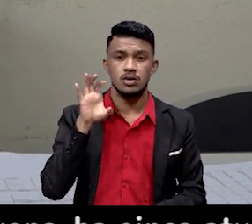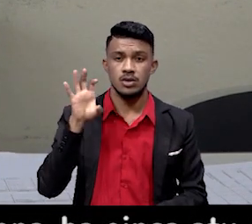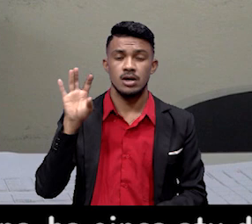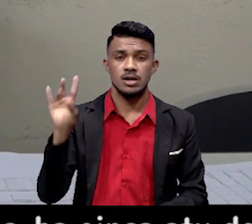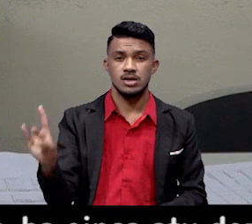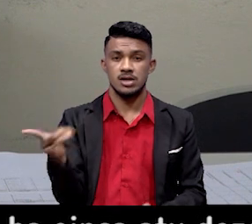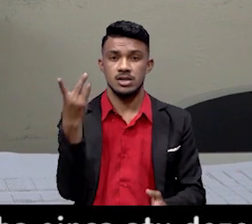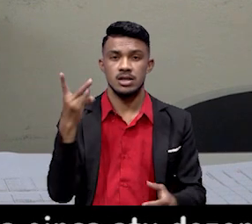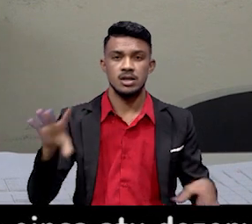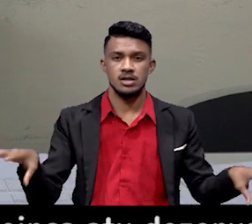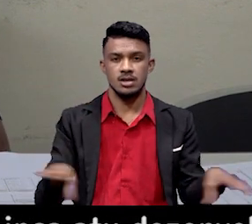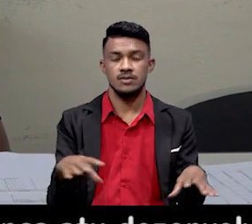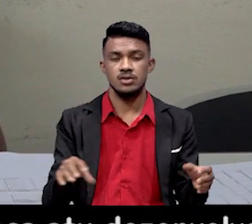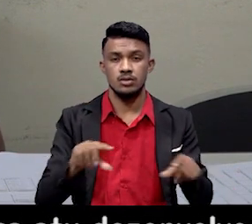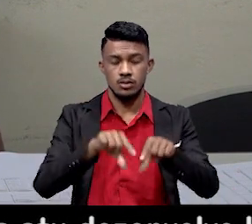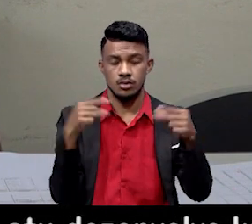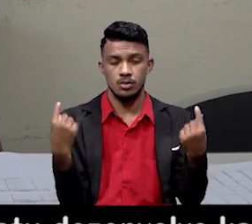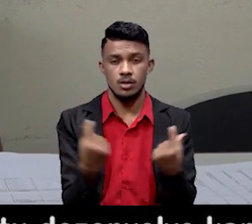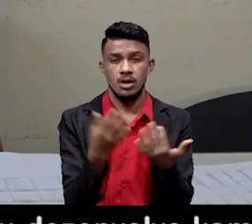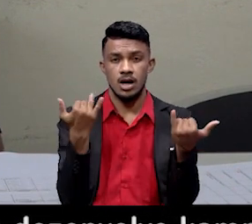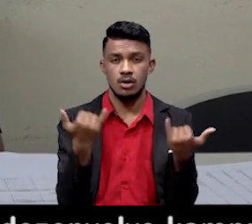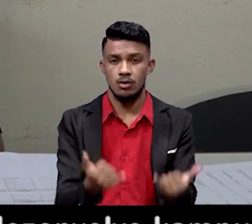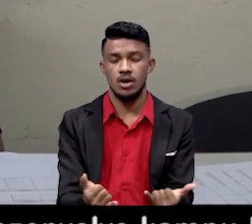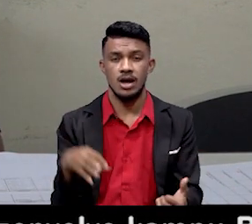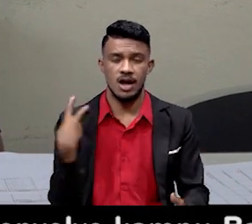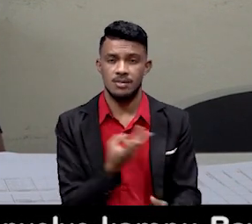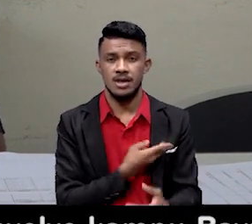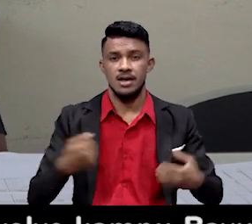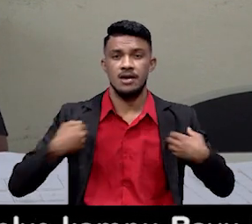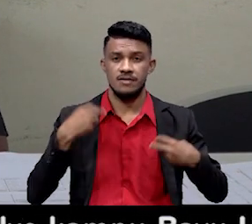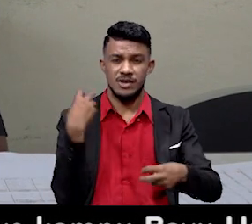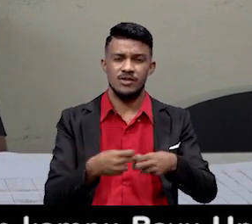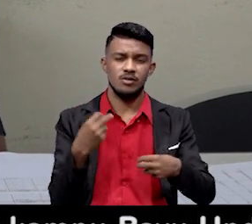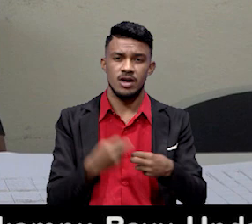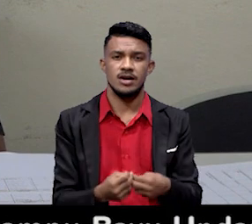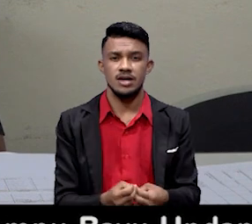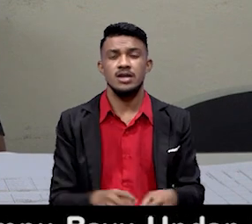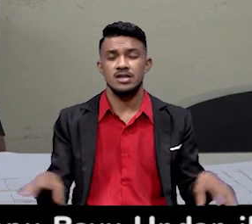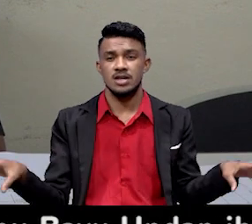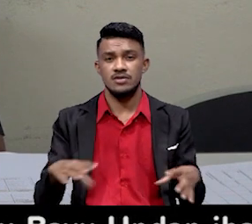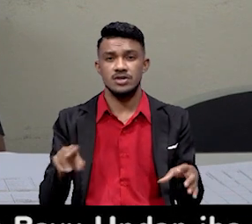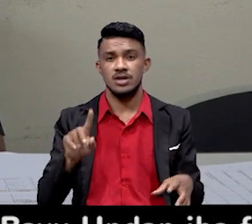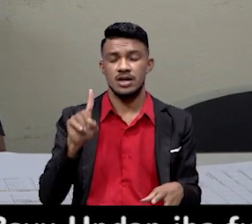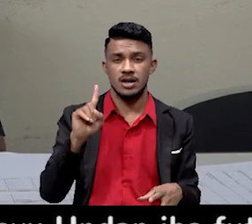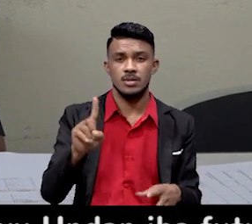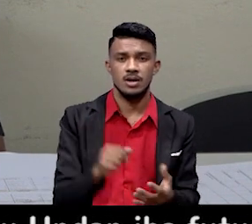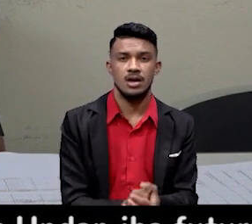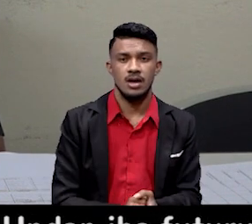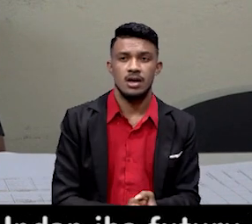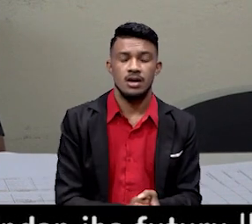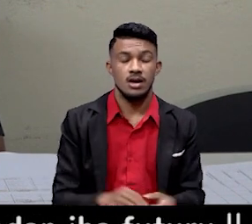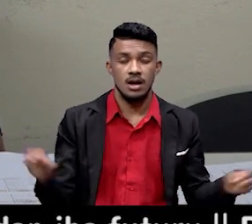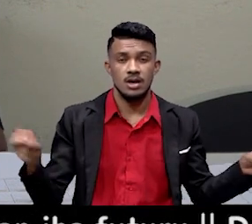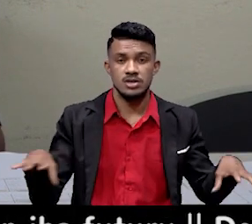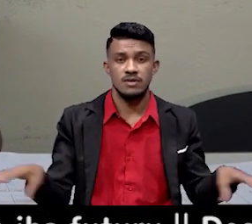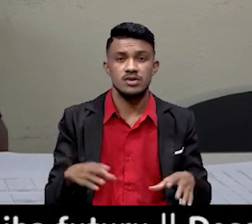117 pacotes. Nebe agora dá né, a minha dificuldade, limitações também. Serviço ainda é um serviço extraordinário em que lá o serviço